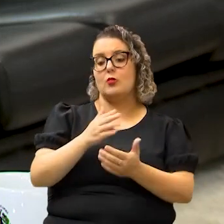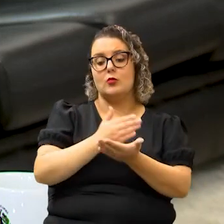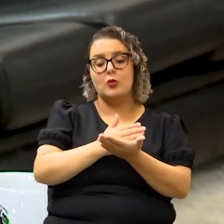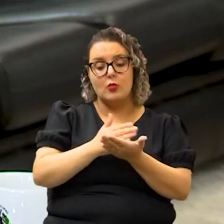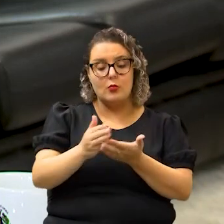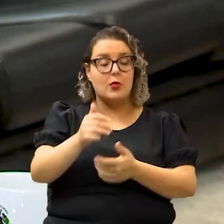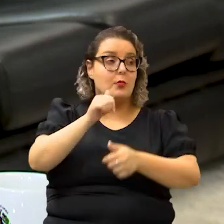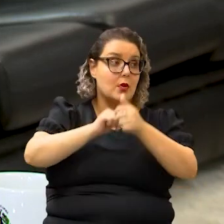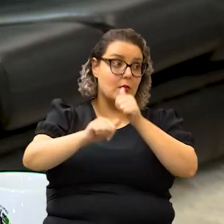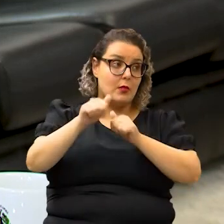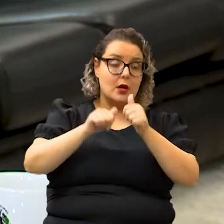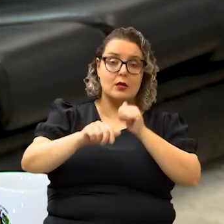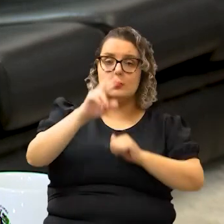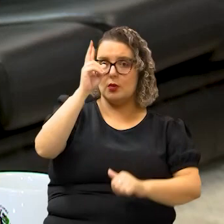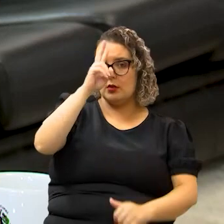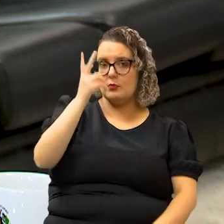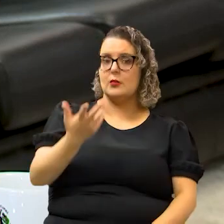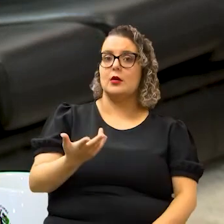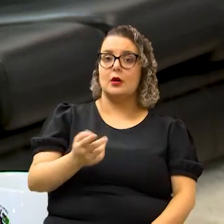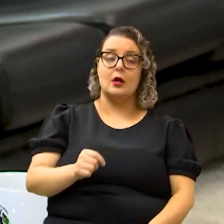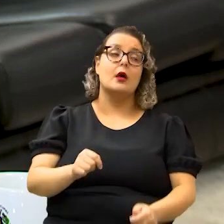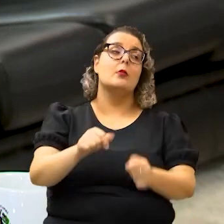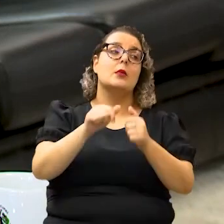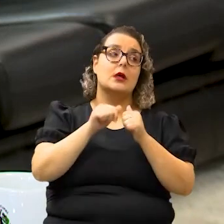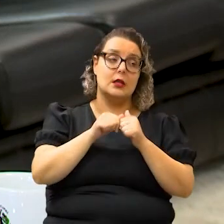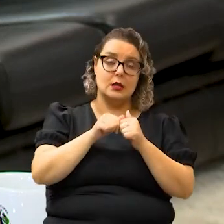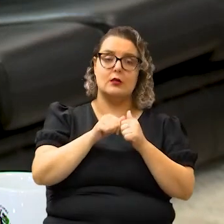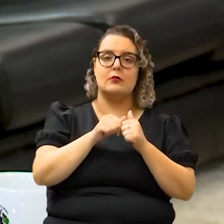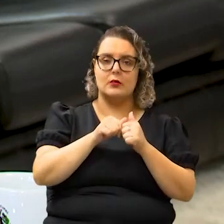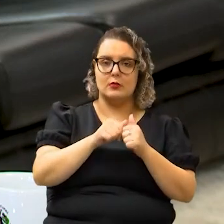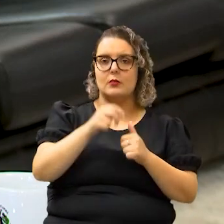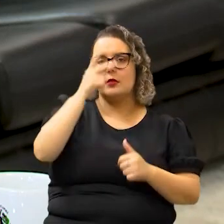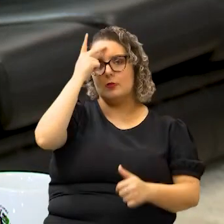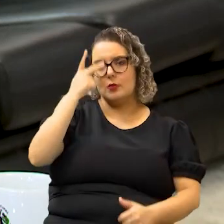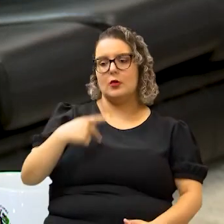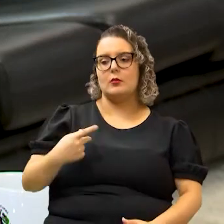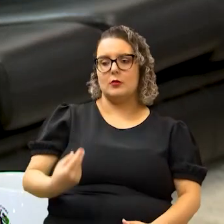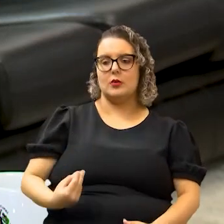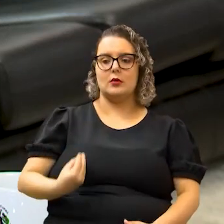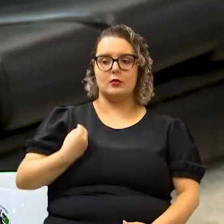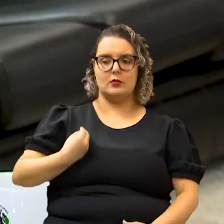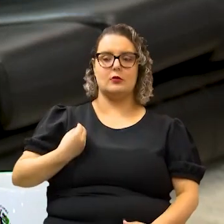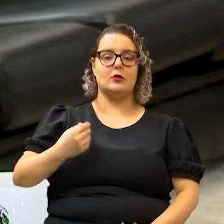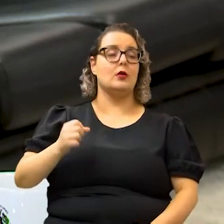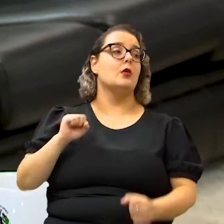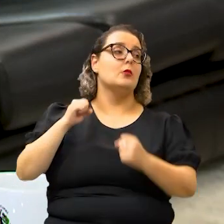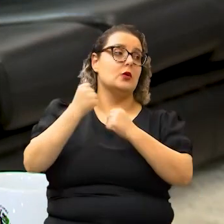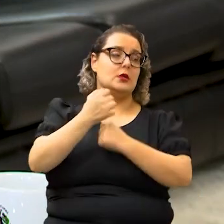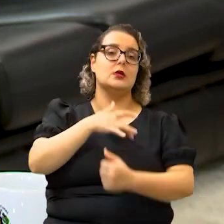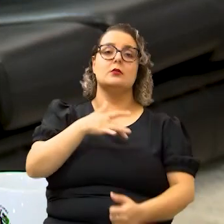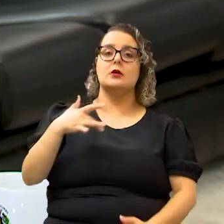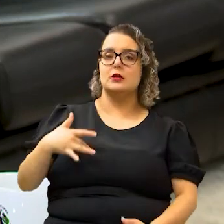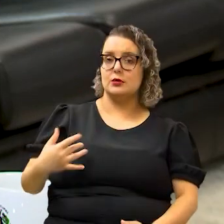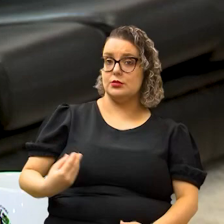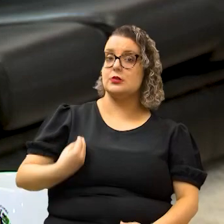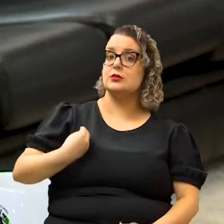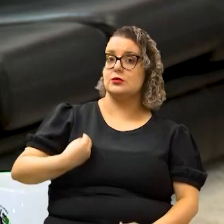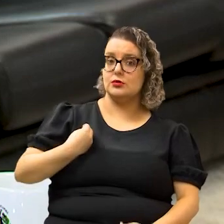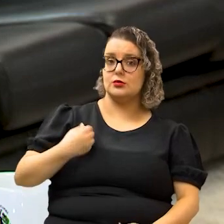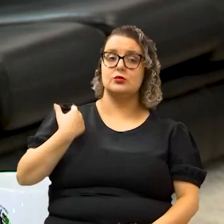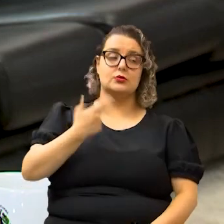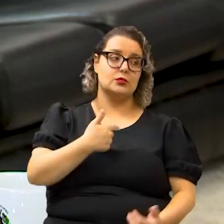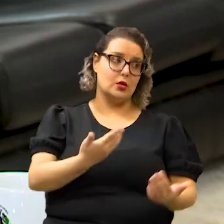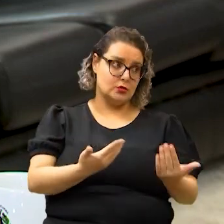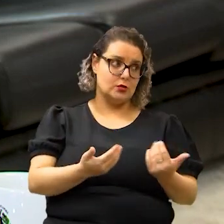ou tenham o início precoce do consumo de bebida alcoólica, isso é benéfico para ele. Na verdade, é uma medida de proteção à